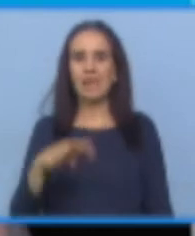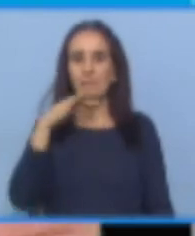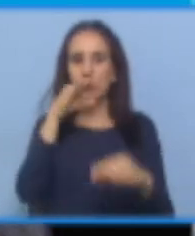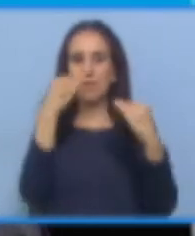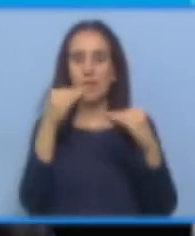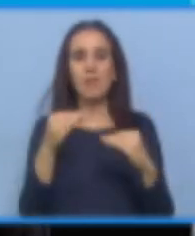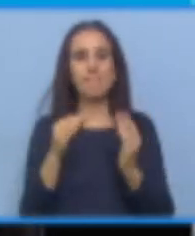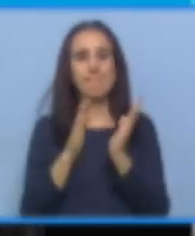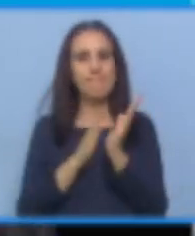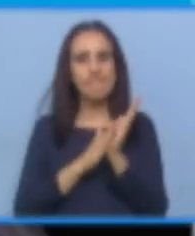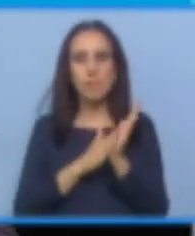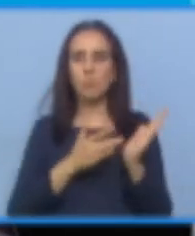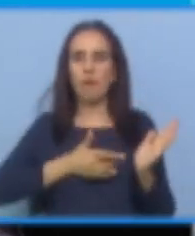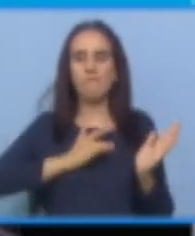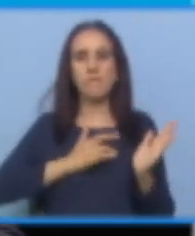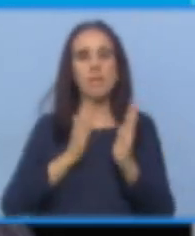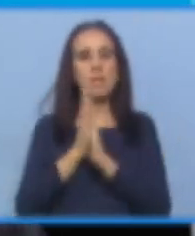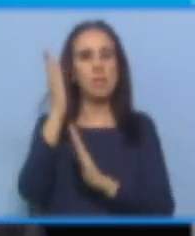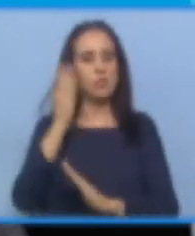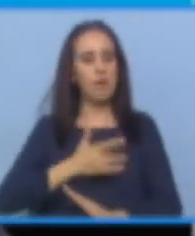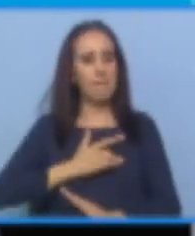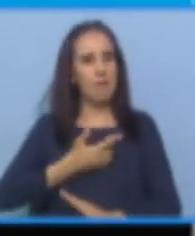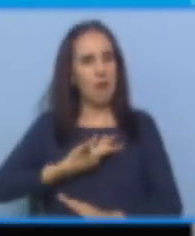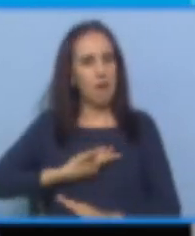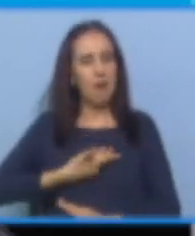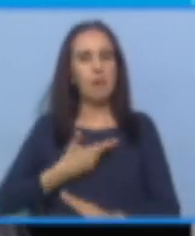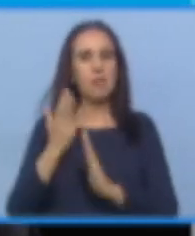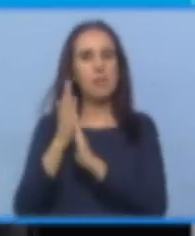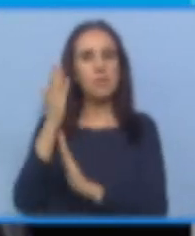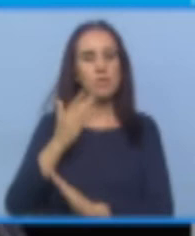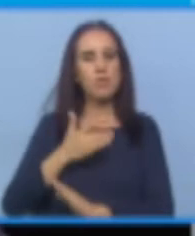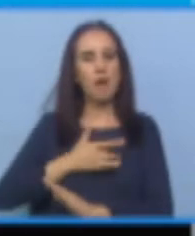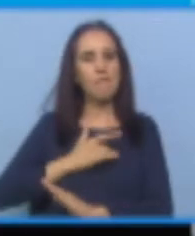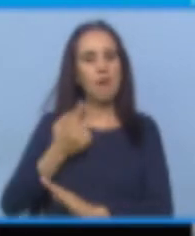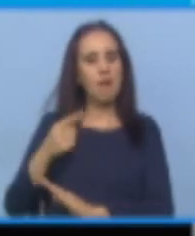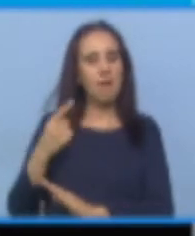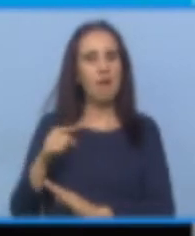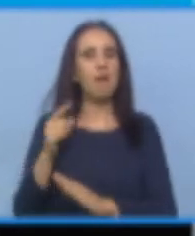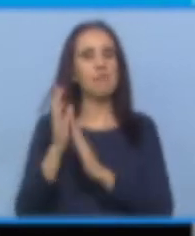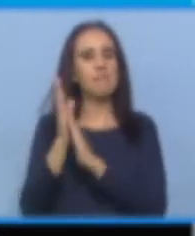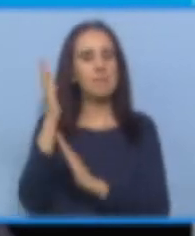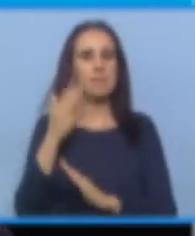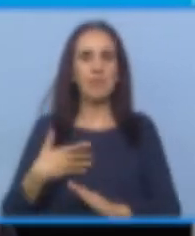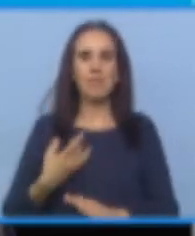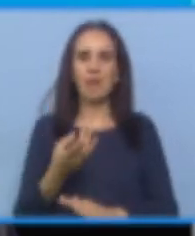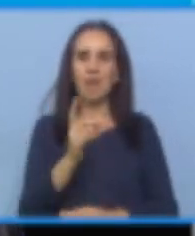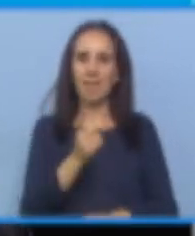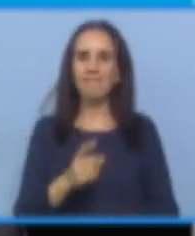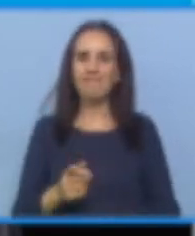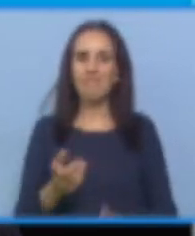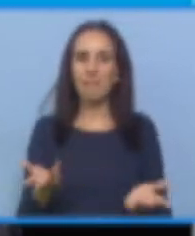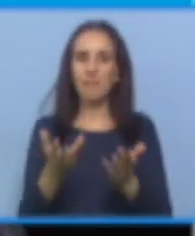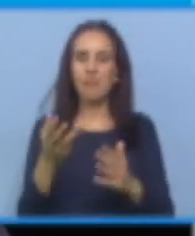amor de sinais, portadoras do amor de Deus, testemunhas do amor de Deus e da sua misericórdia. De modo a curar